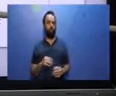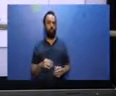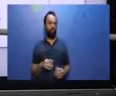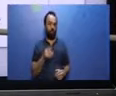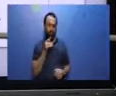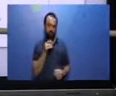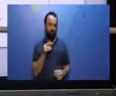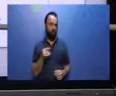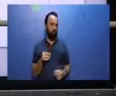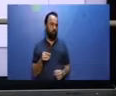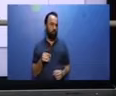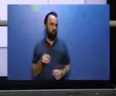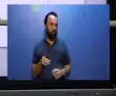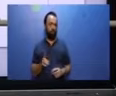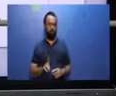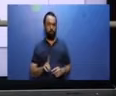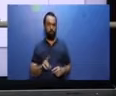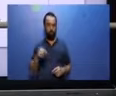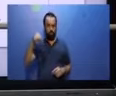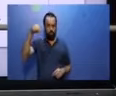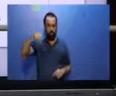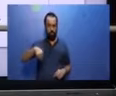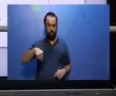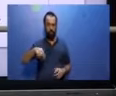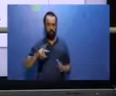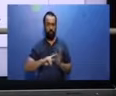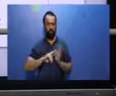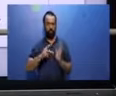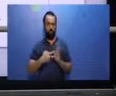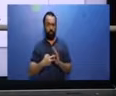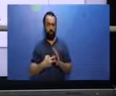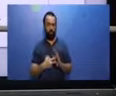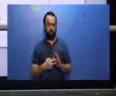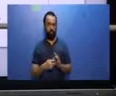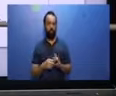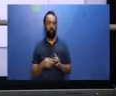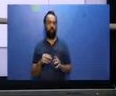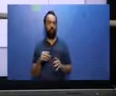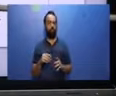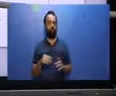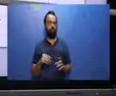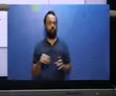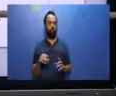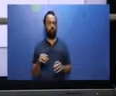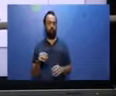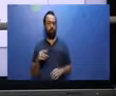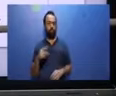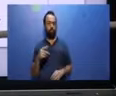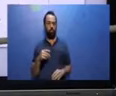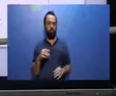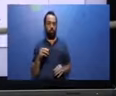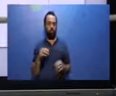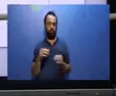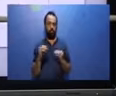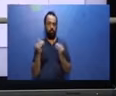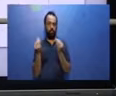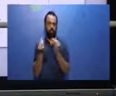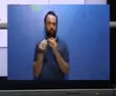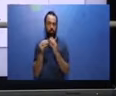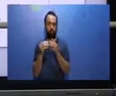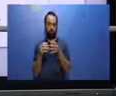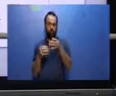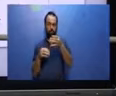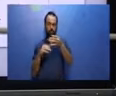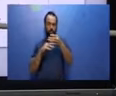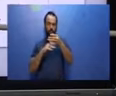acoso nós tivemos uma certa para baixo significa que houve um precipitado né substância está é no